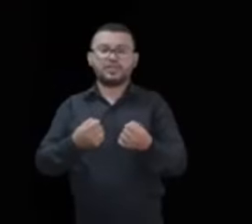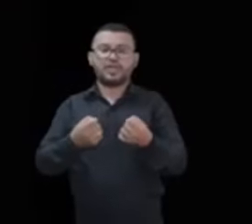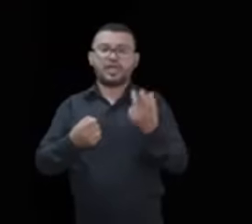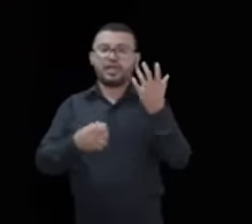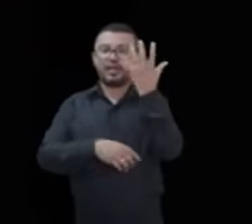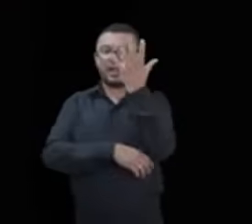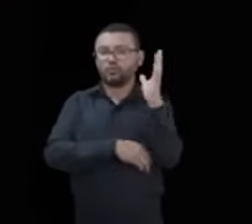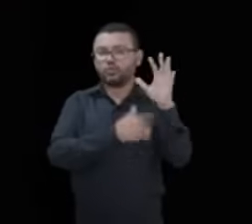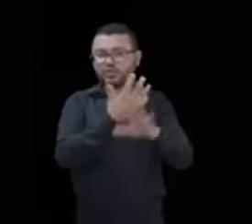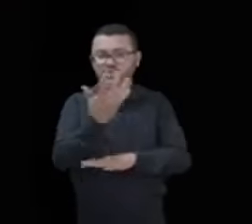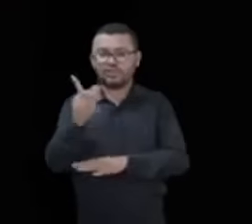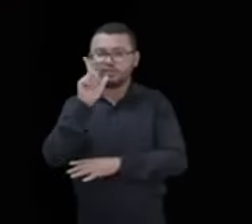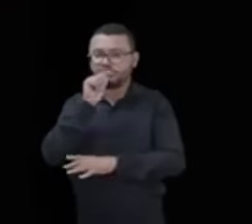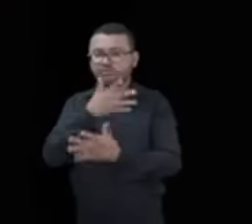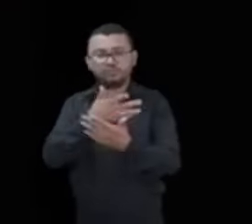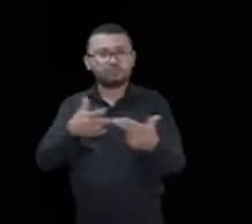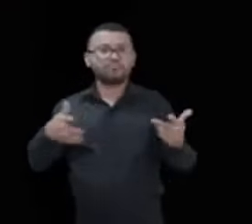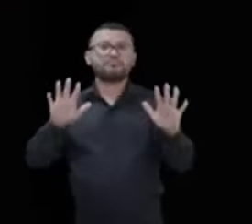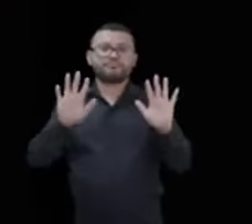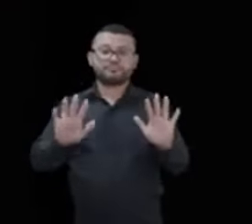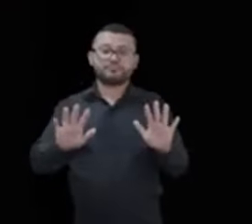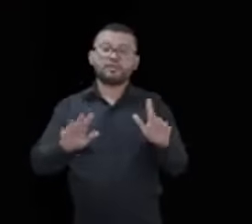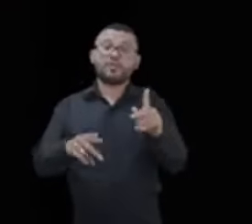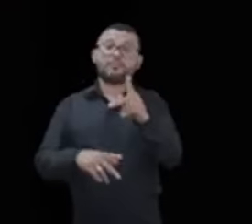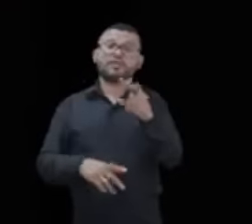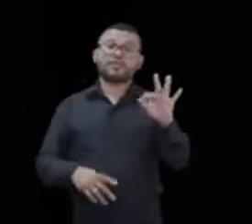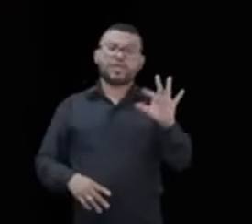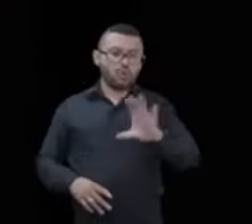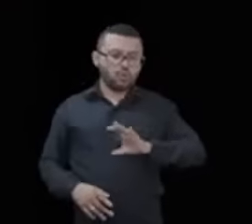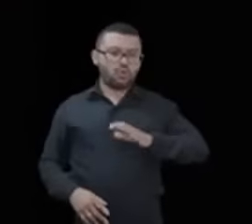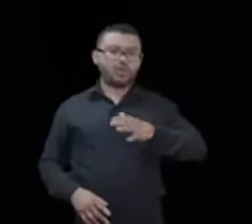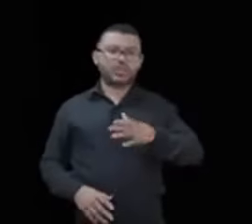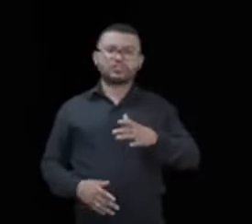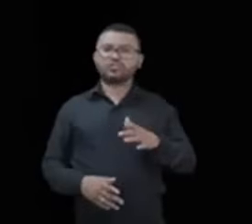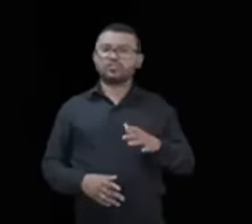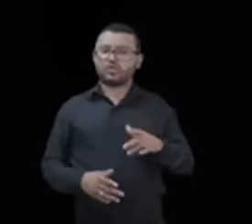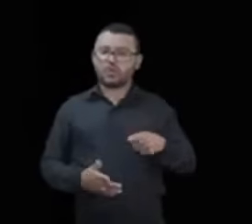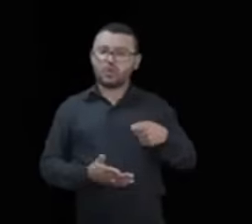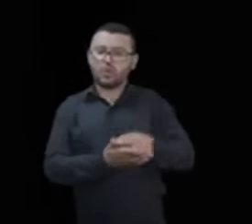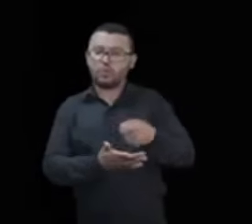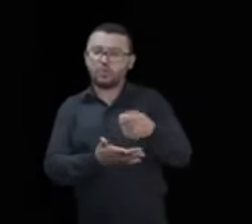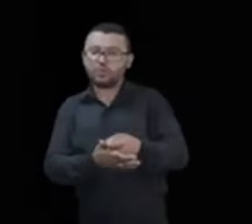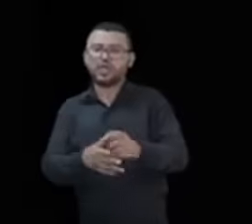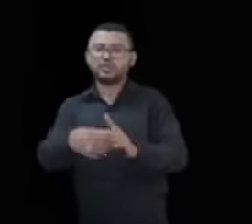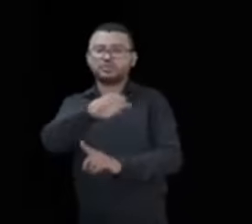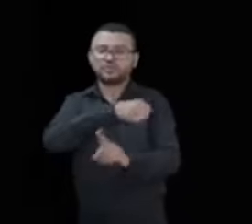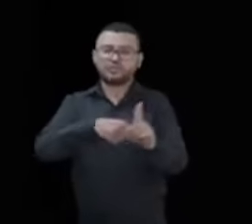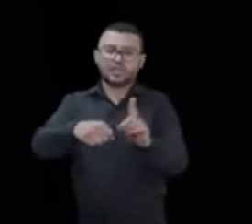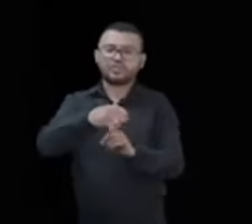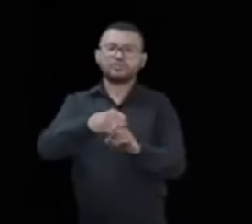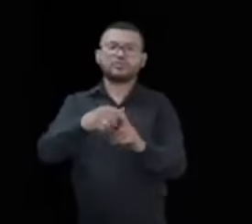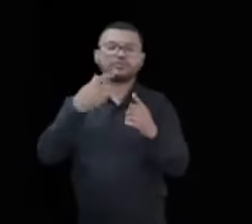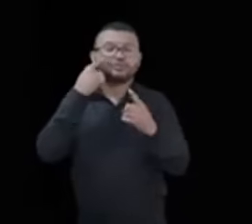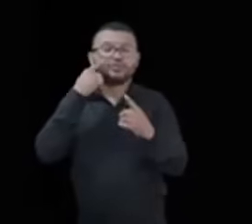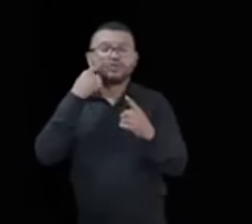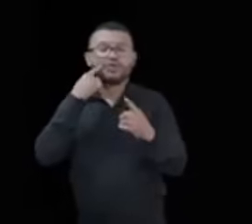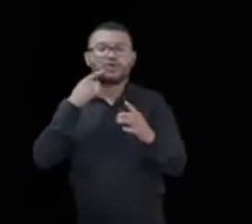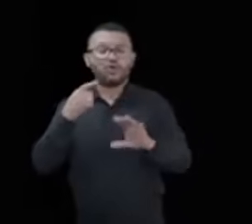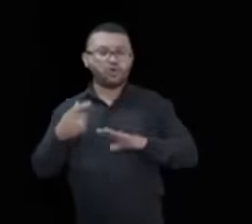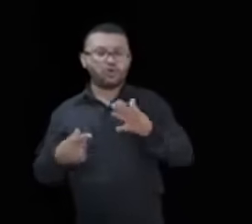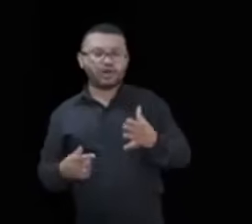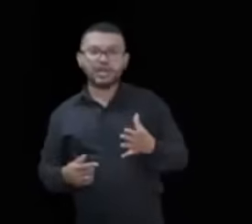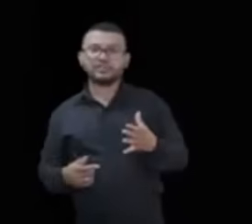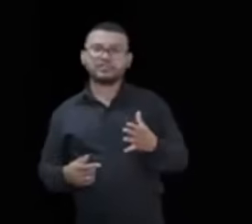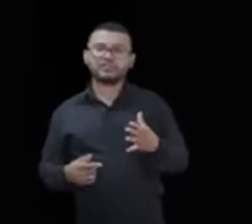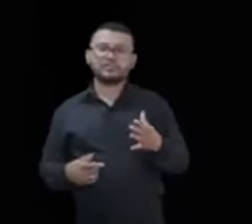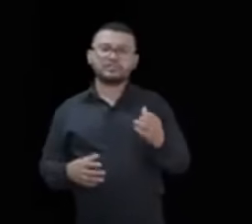naturais. O PT que tem que ter a coragem de enfrentar o debate da segurança pública, porque é